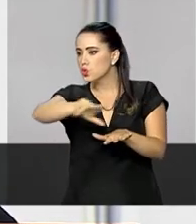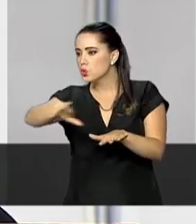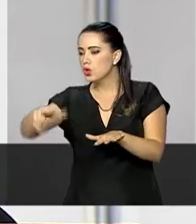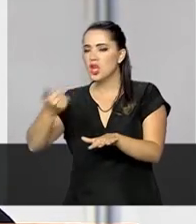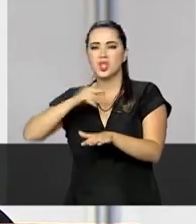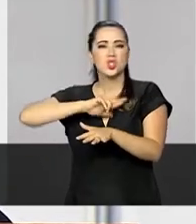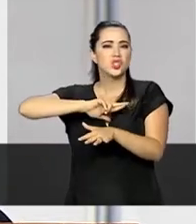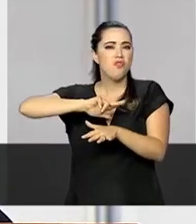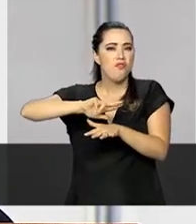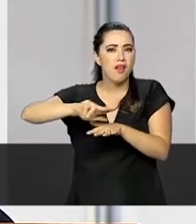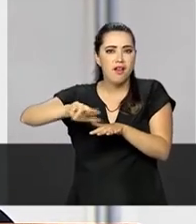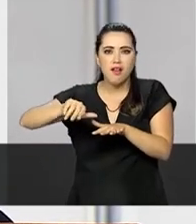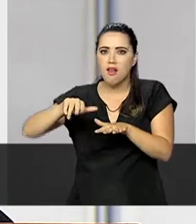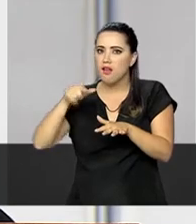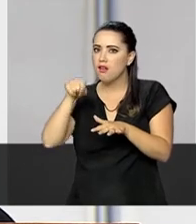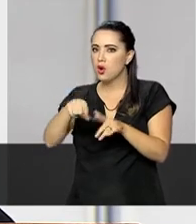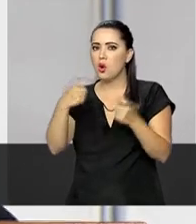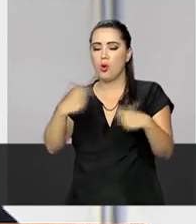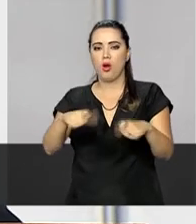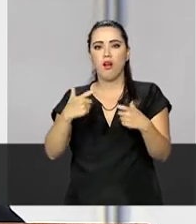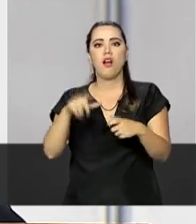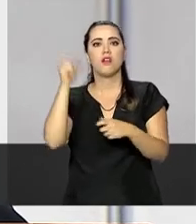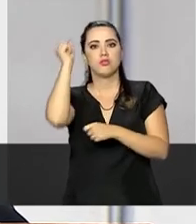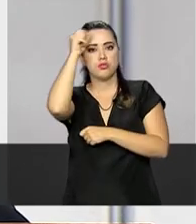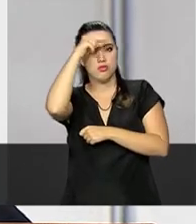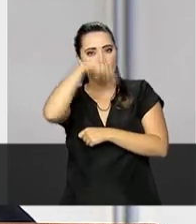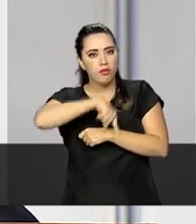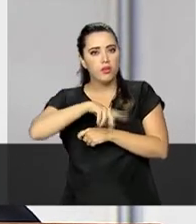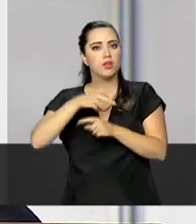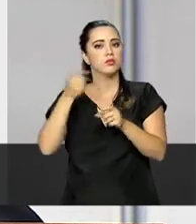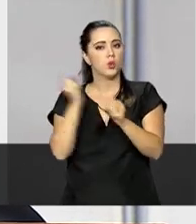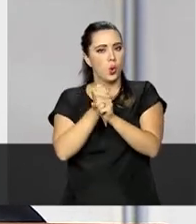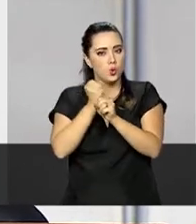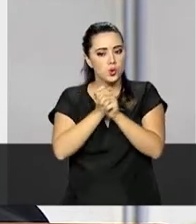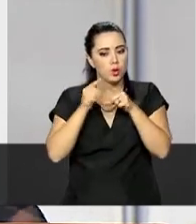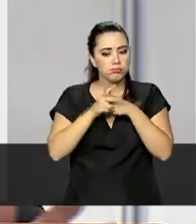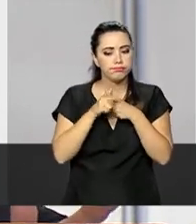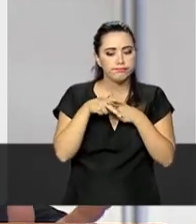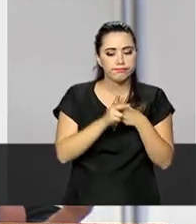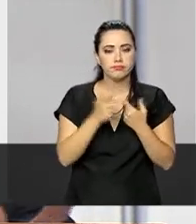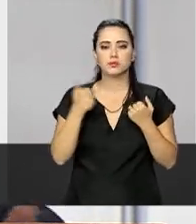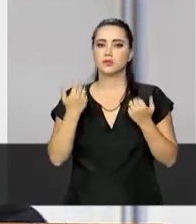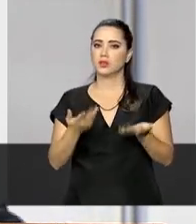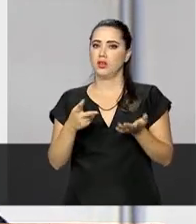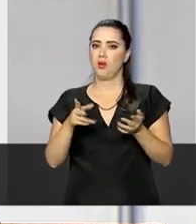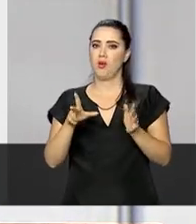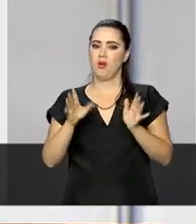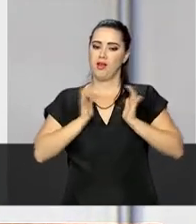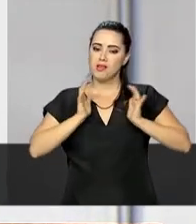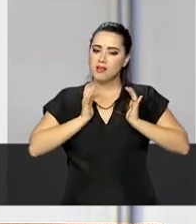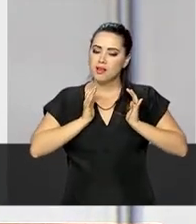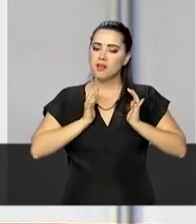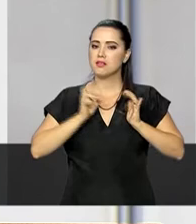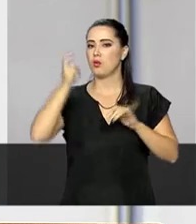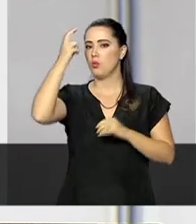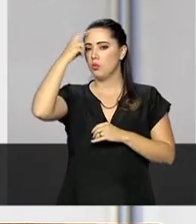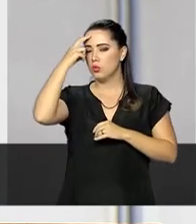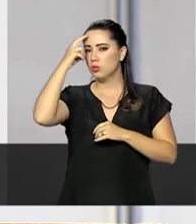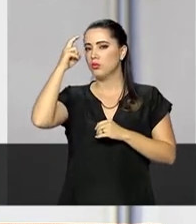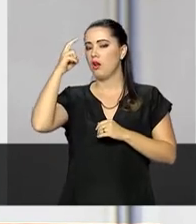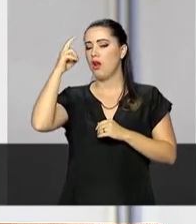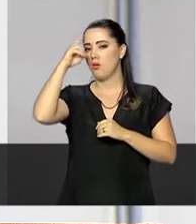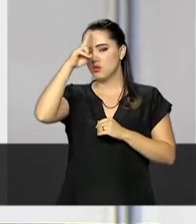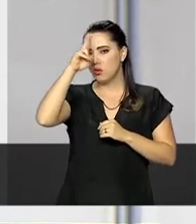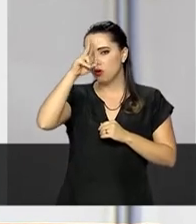dificuldades em vários museus no país não é e o patrimônio histórico estava poderia correr